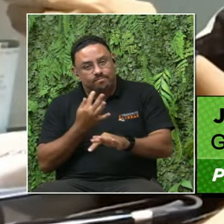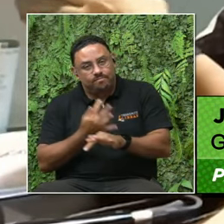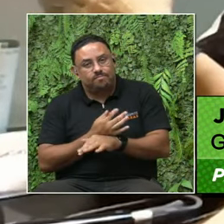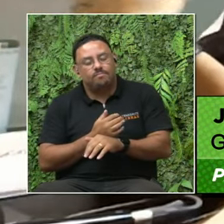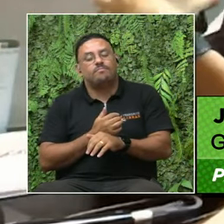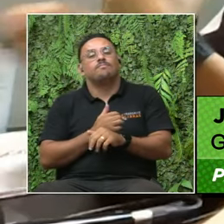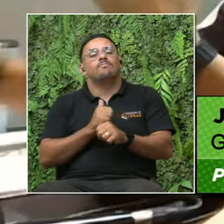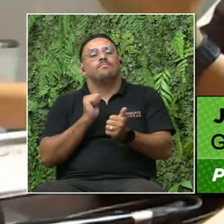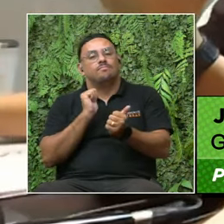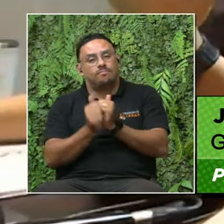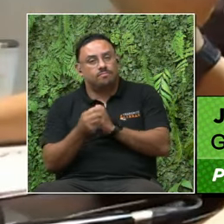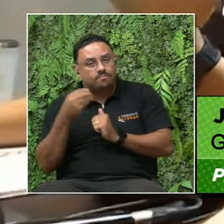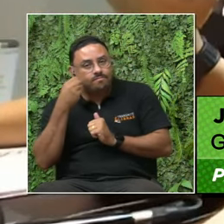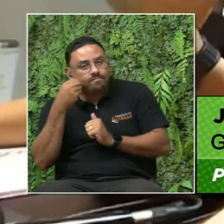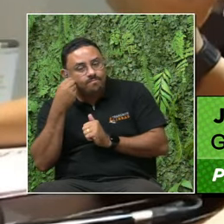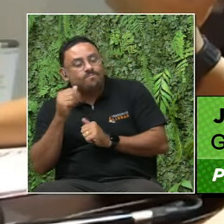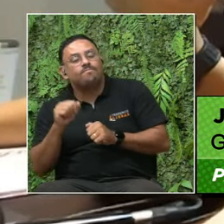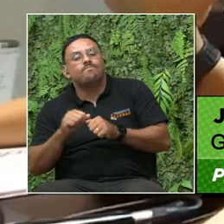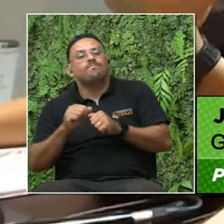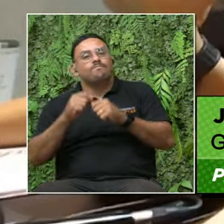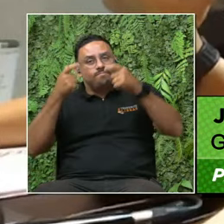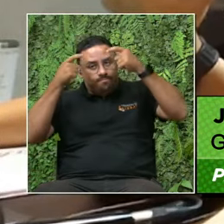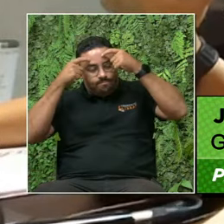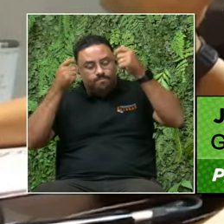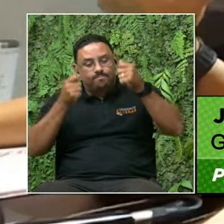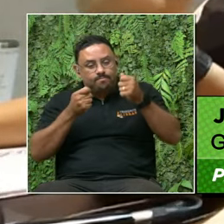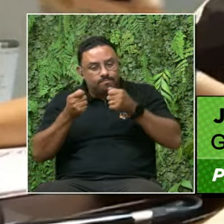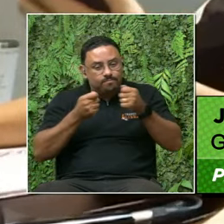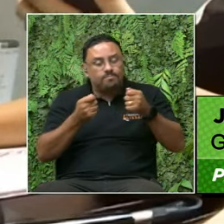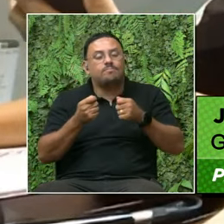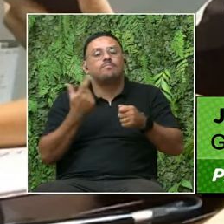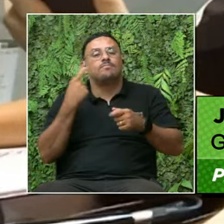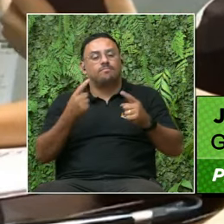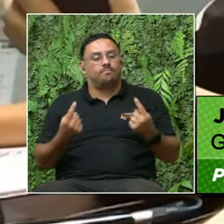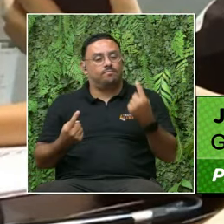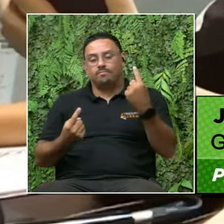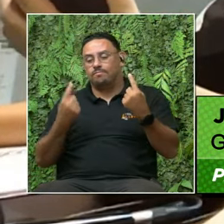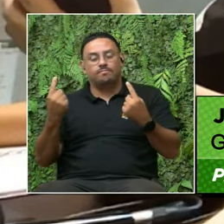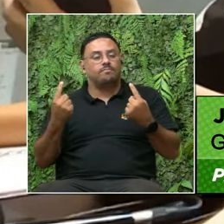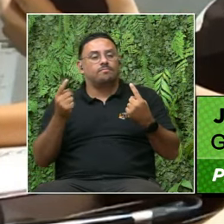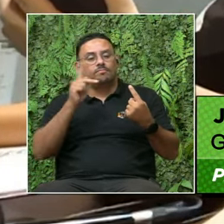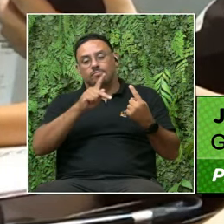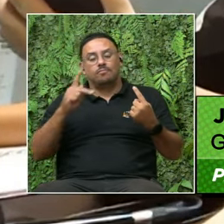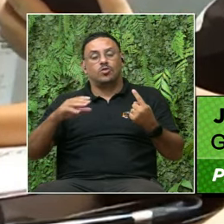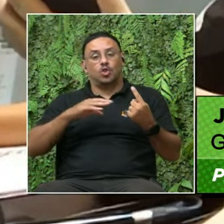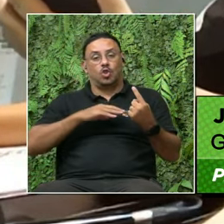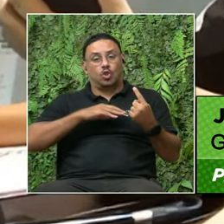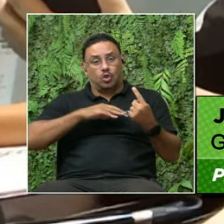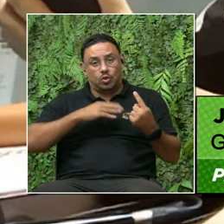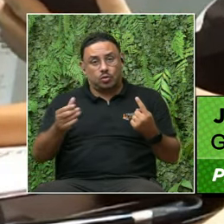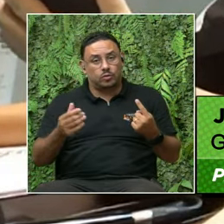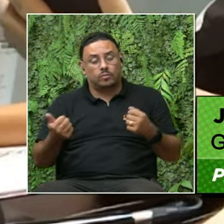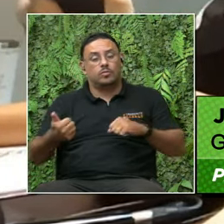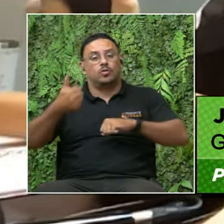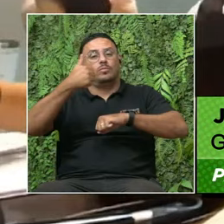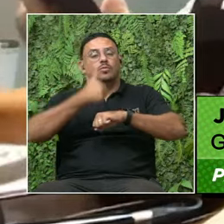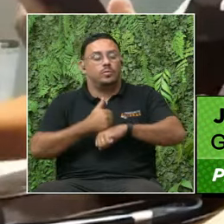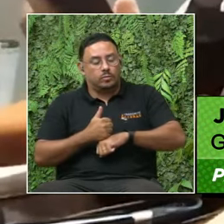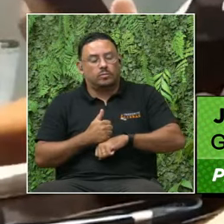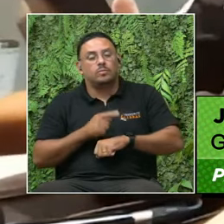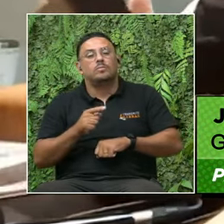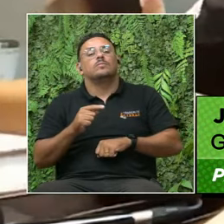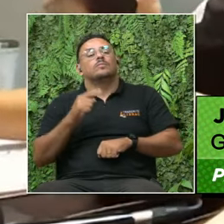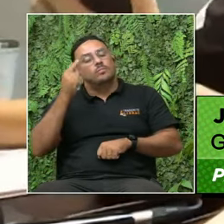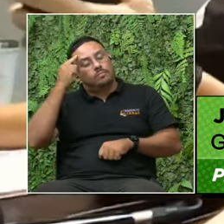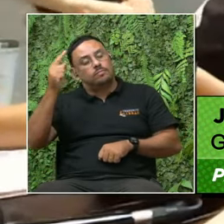jogador experient que botou a cabeça no lugar e tivemos a mesma concentração empatamos o jogo professor emito foi muito corajoso também na substituição dele que mudou o jogo não eu queria